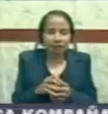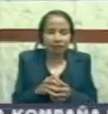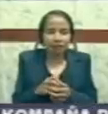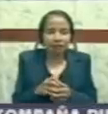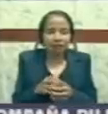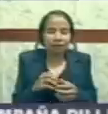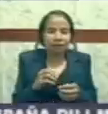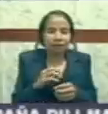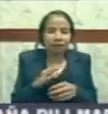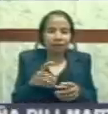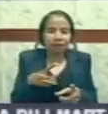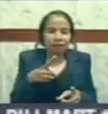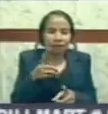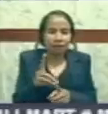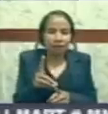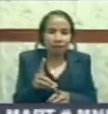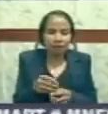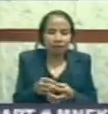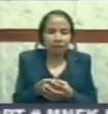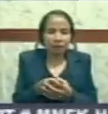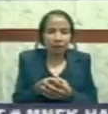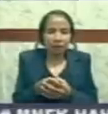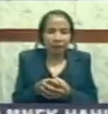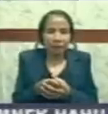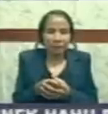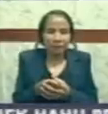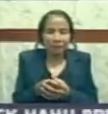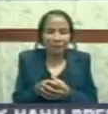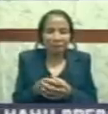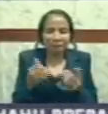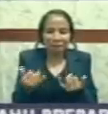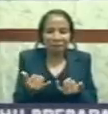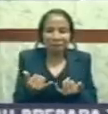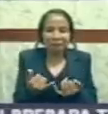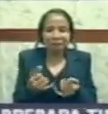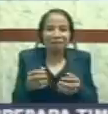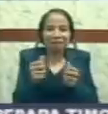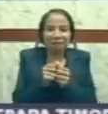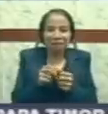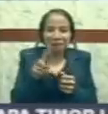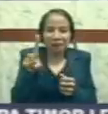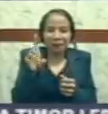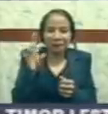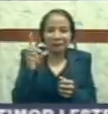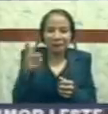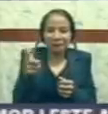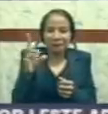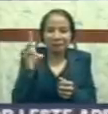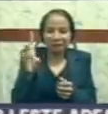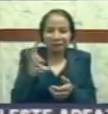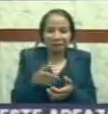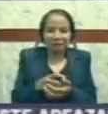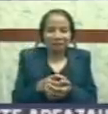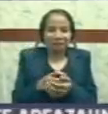todo, imposto direito, voto nem, qual são outros, folhei de resultado. Agora, tu mais total, 127. Agora, Hauare, falei, né?